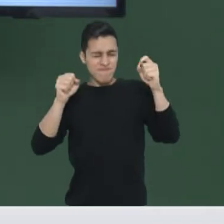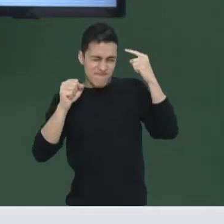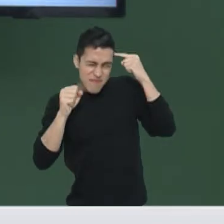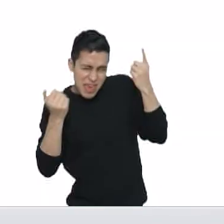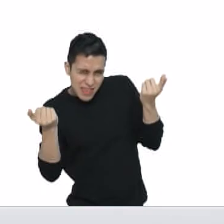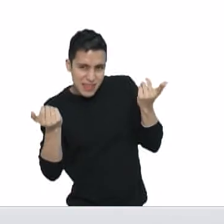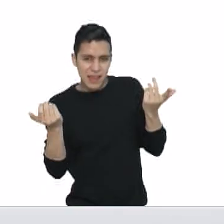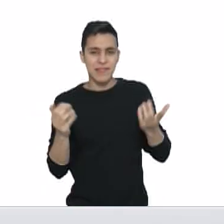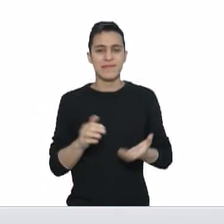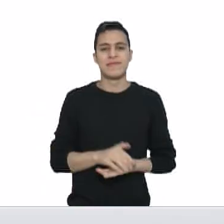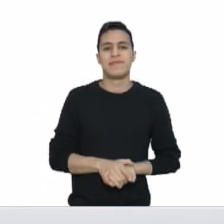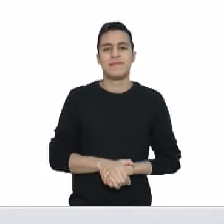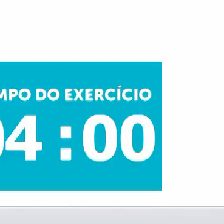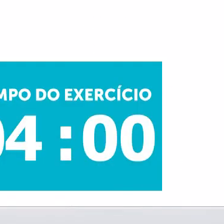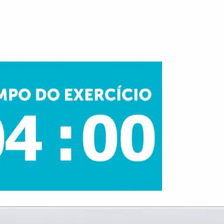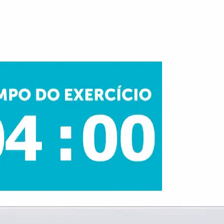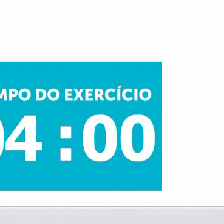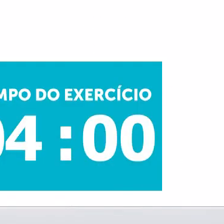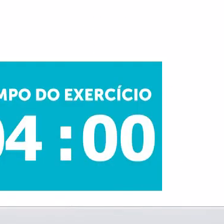volta.